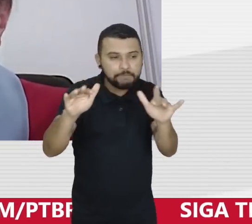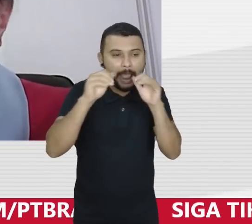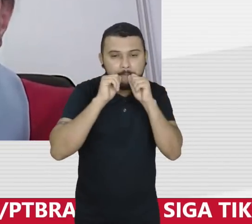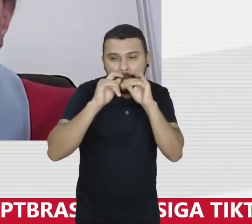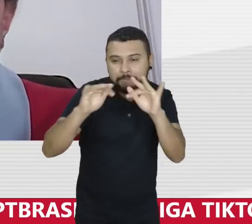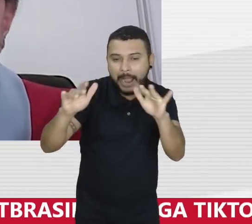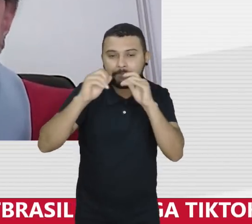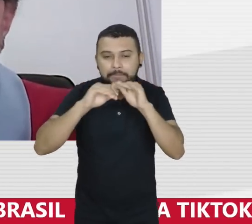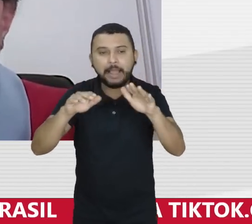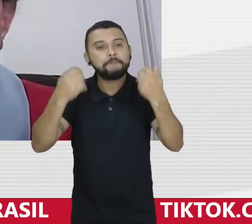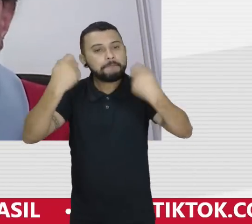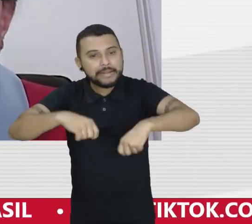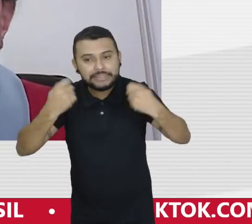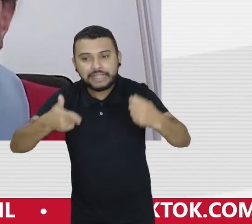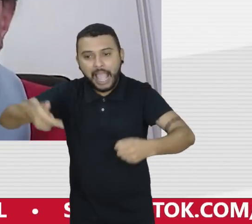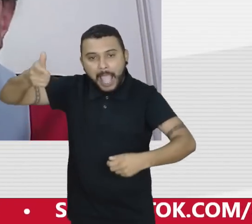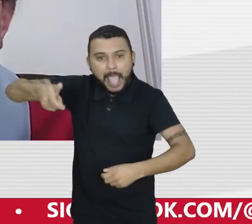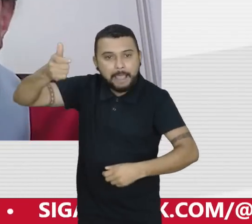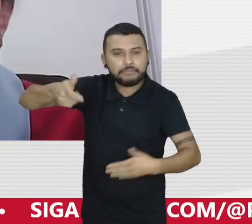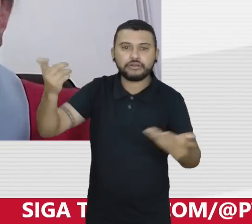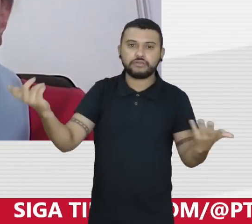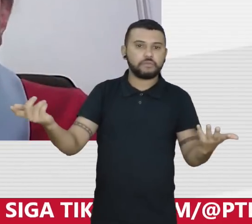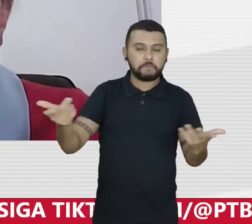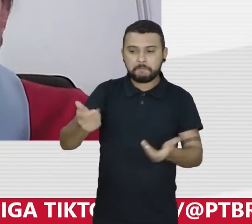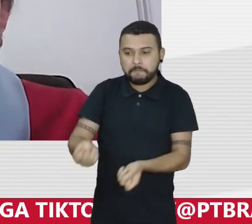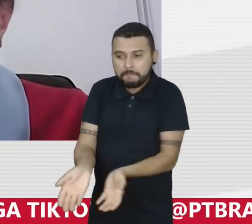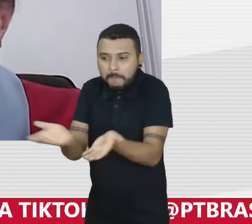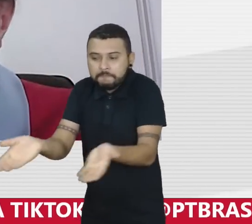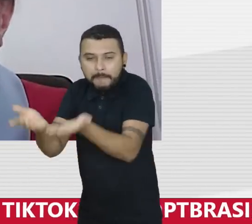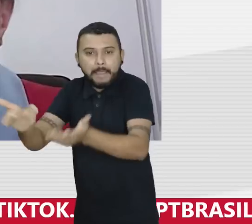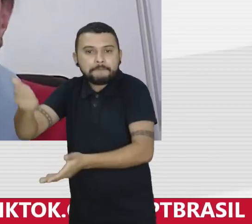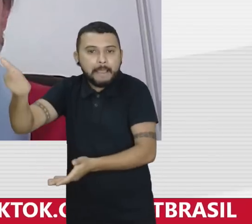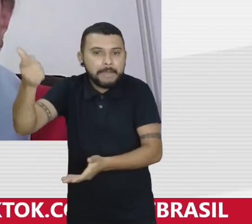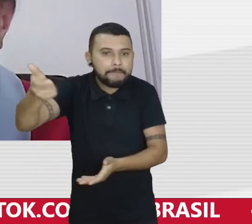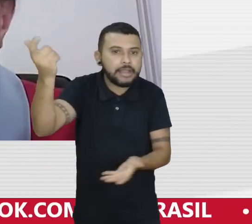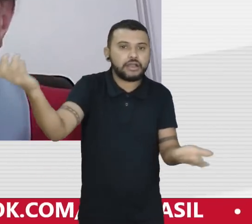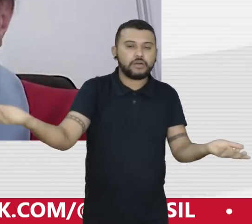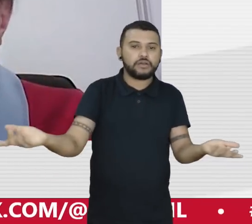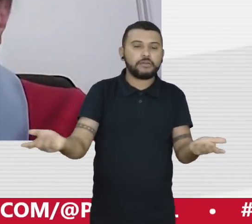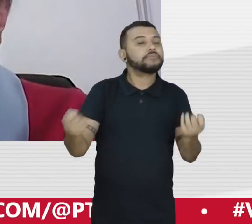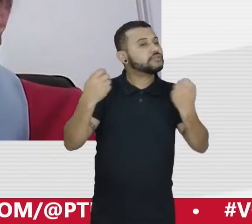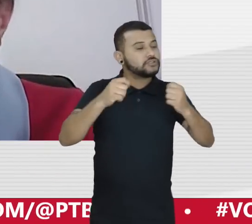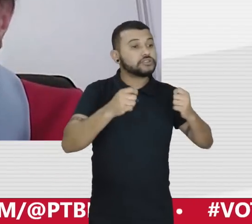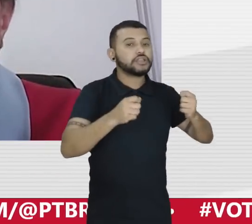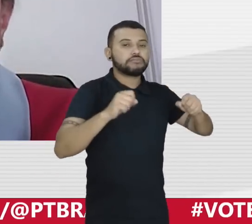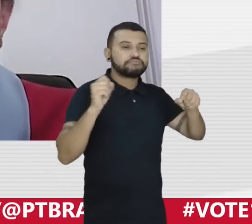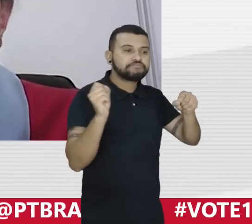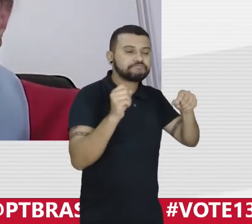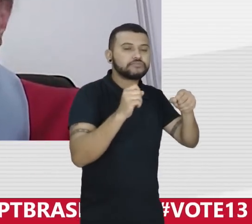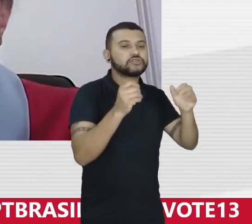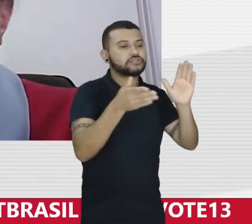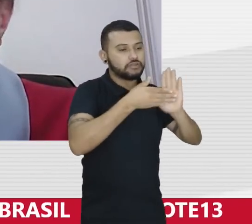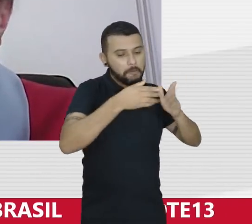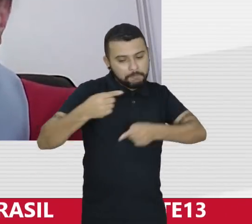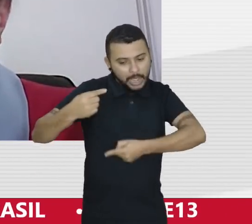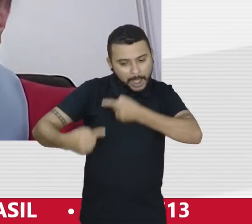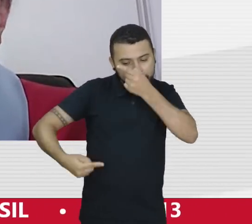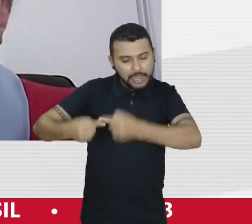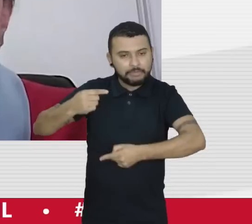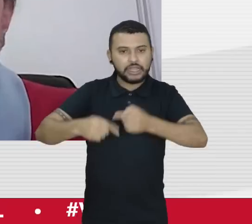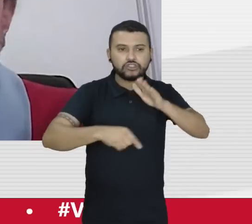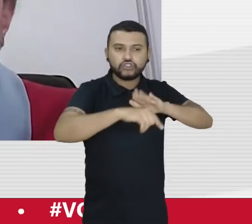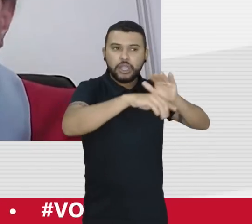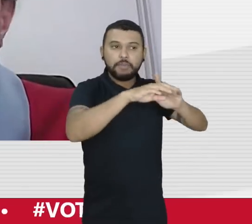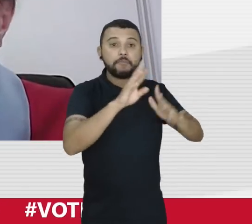governo, esse sentimento armamentista. Nós vamos ter que fazer novas campanhas, novos debates, mostrar